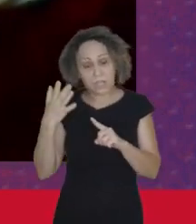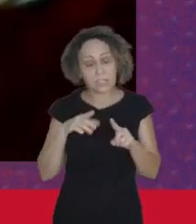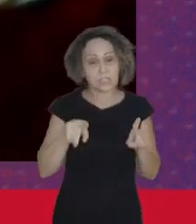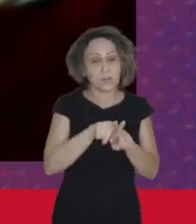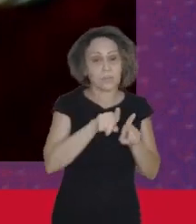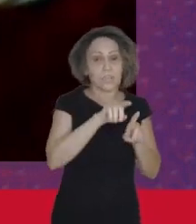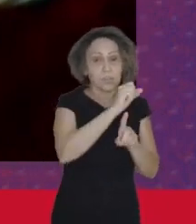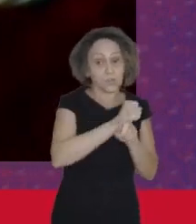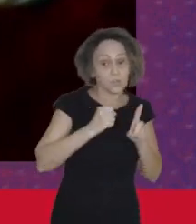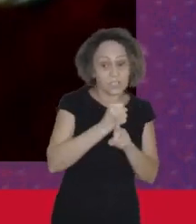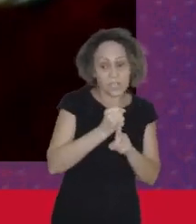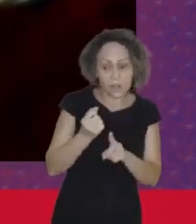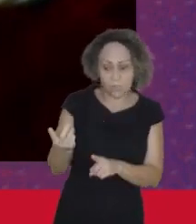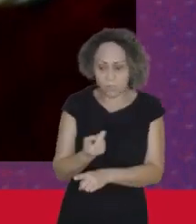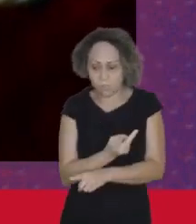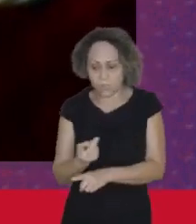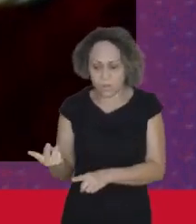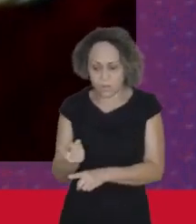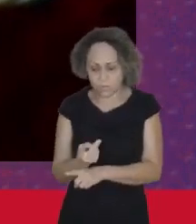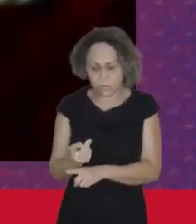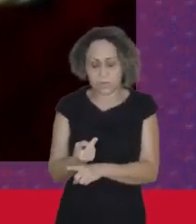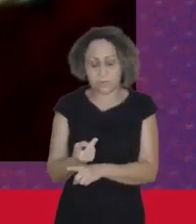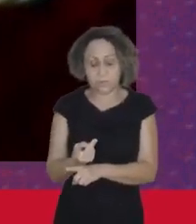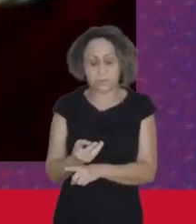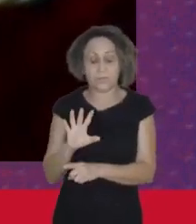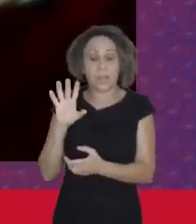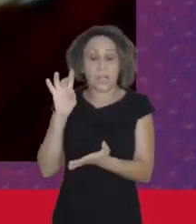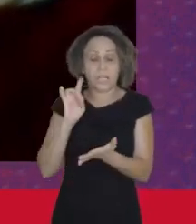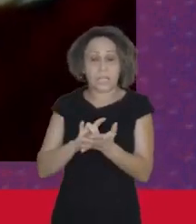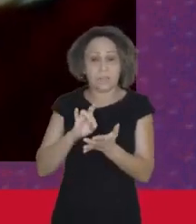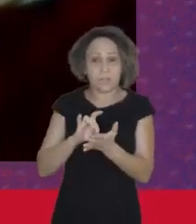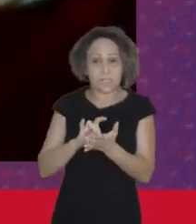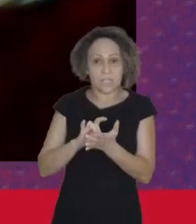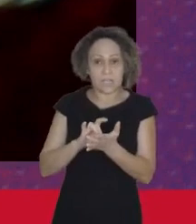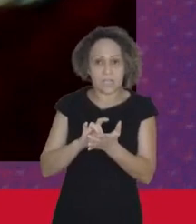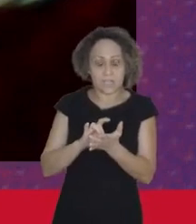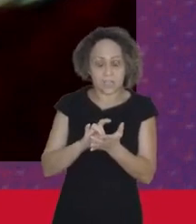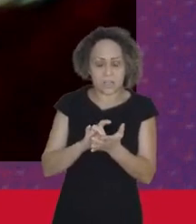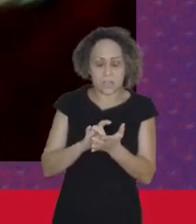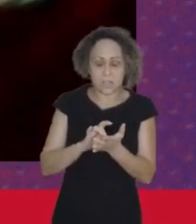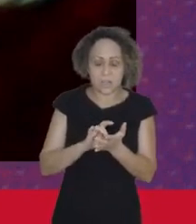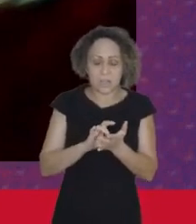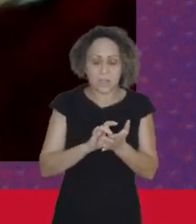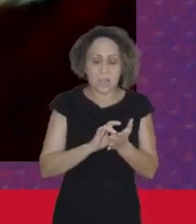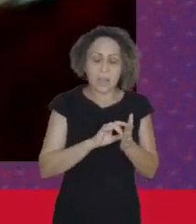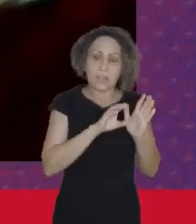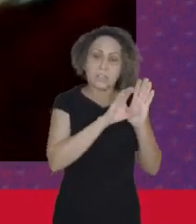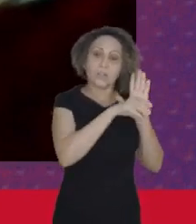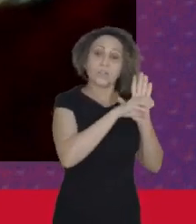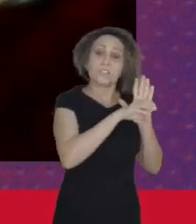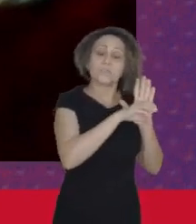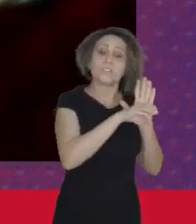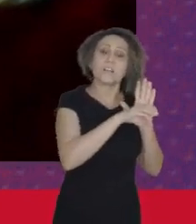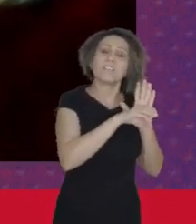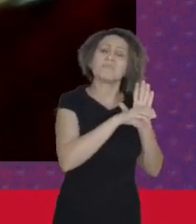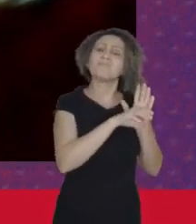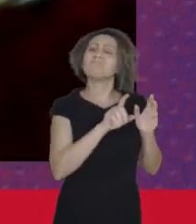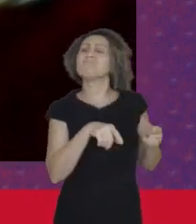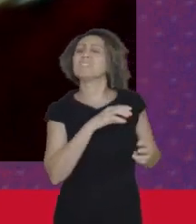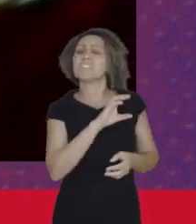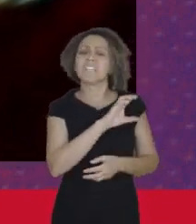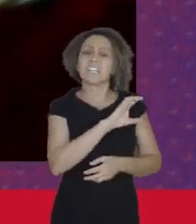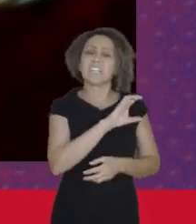na verdade, a deficiência dessa concepção ecológica, e por que